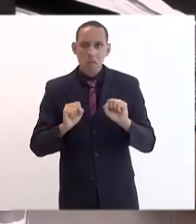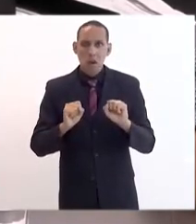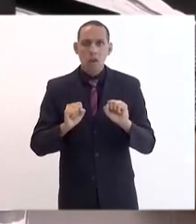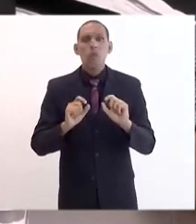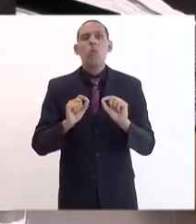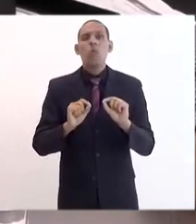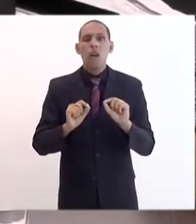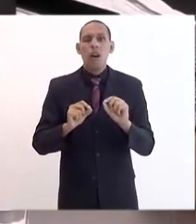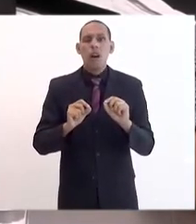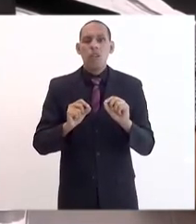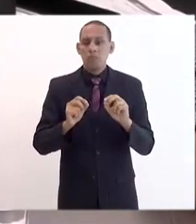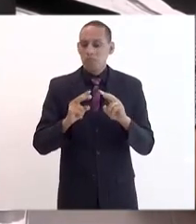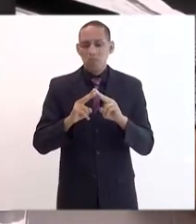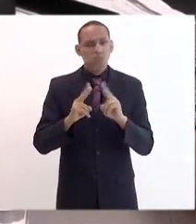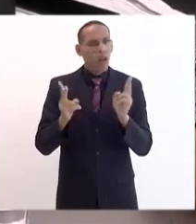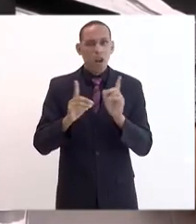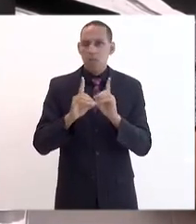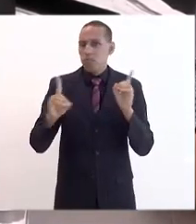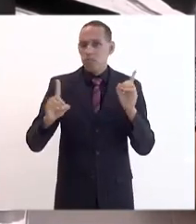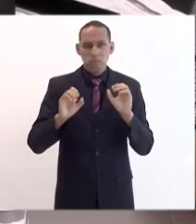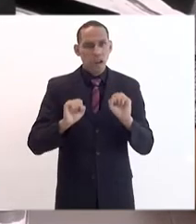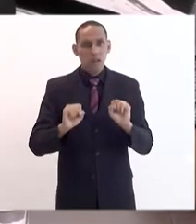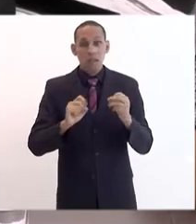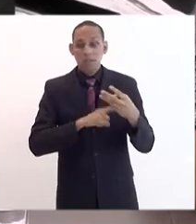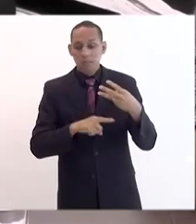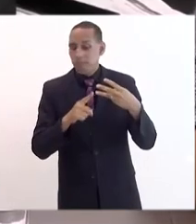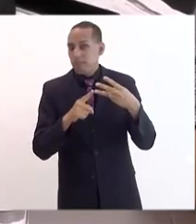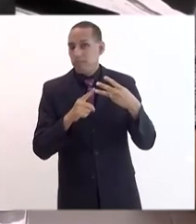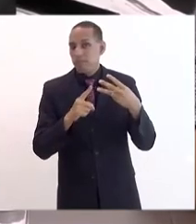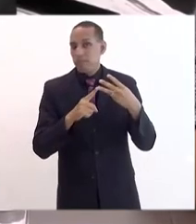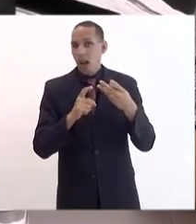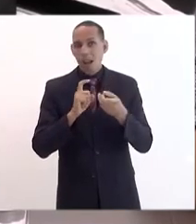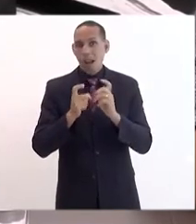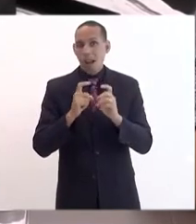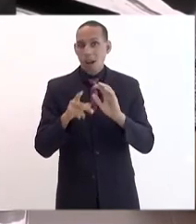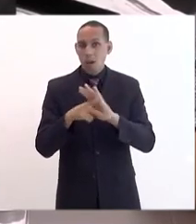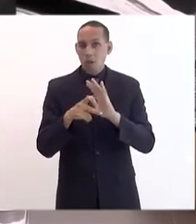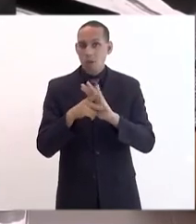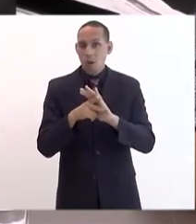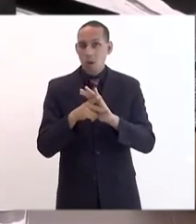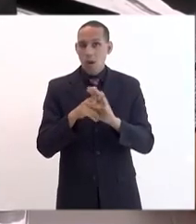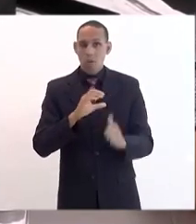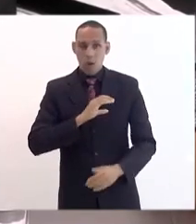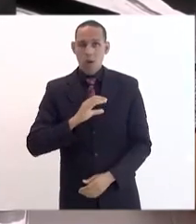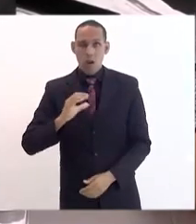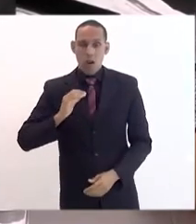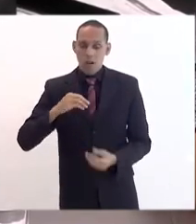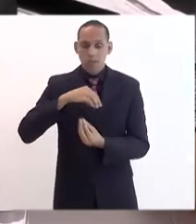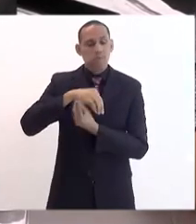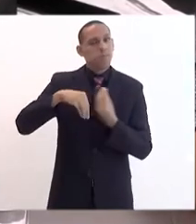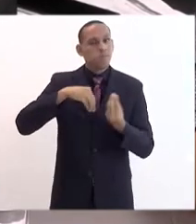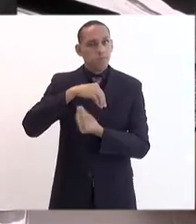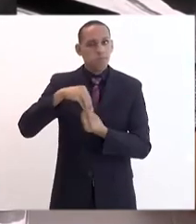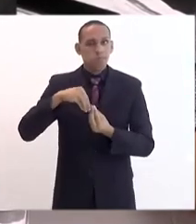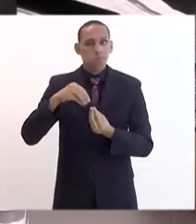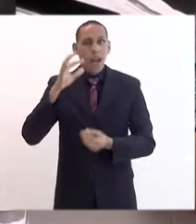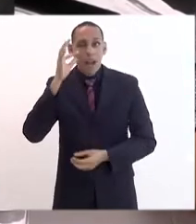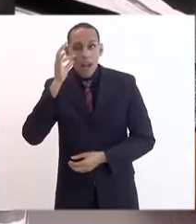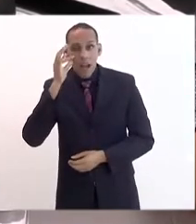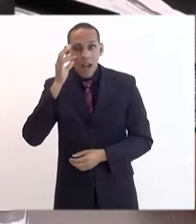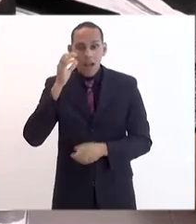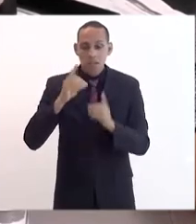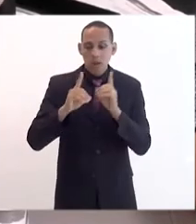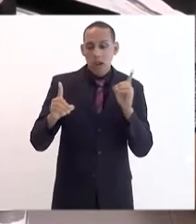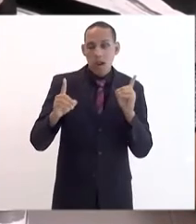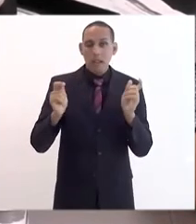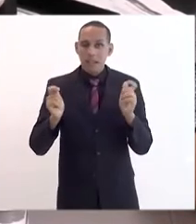completamente remotas. E as reuniões da comissão, híbridas, presencial e remota. Então, a